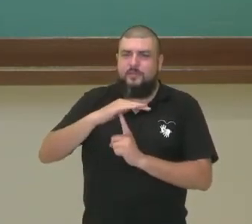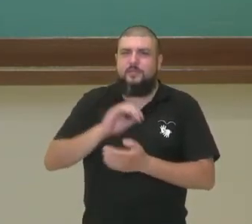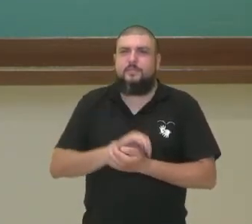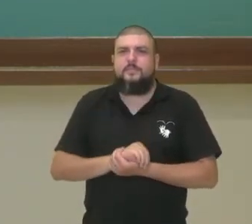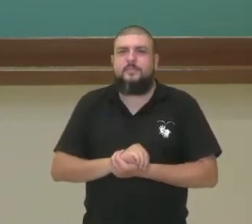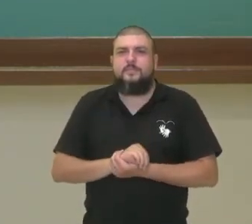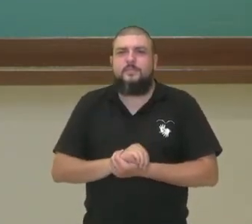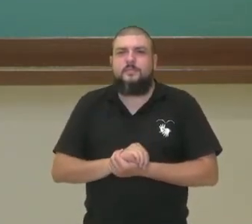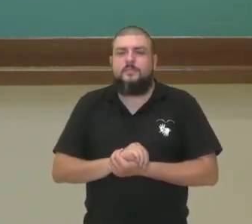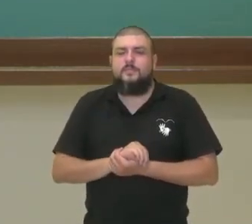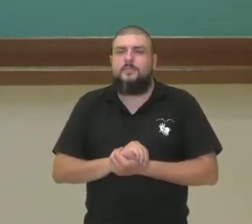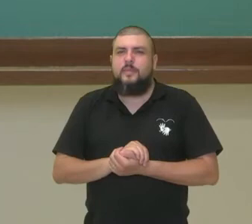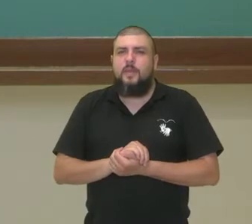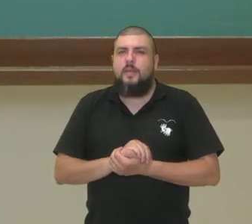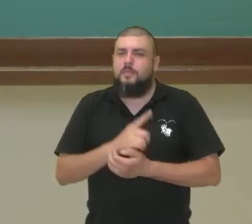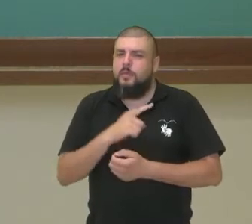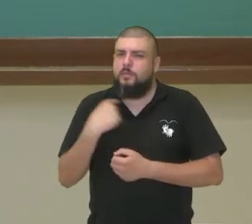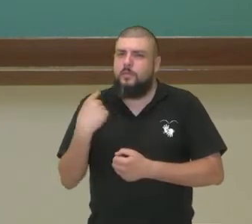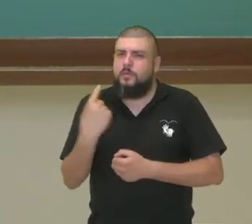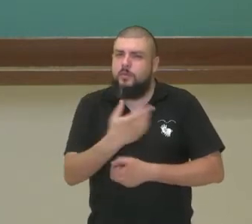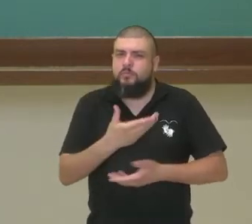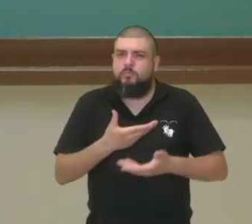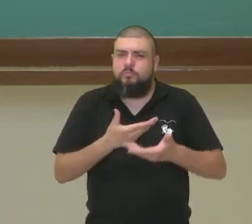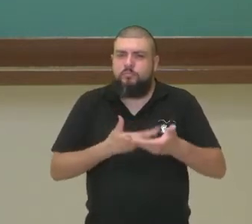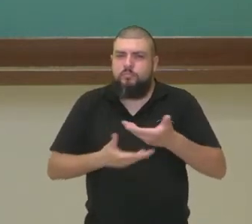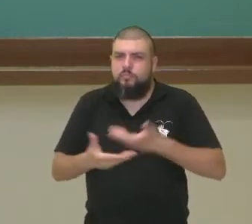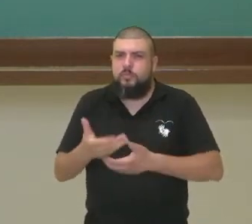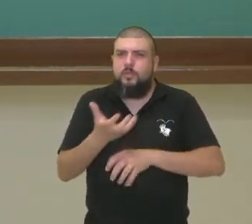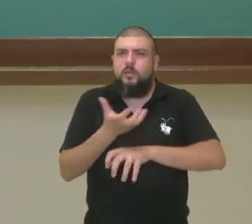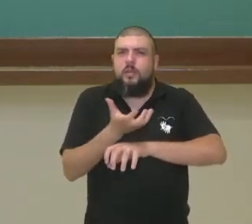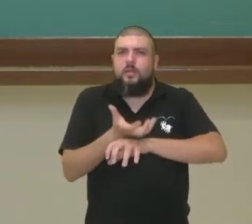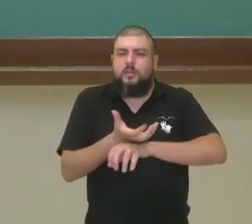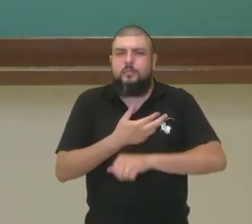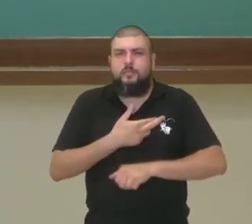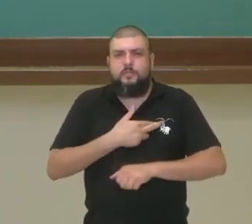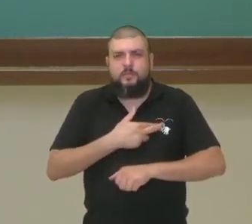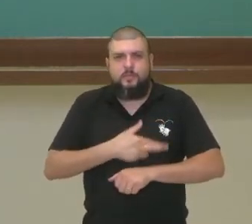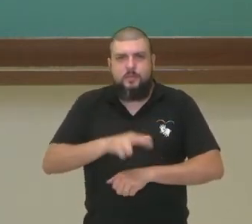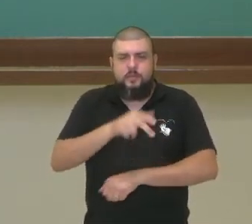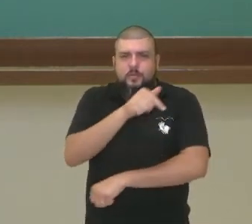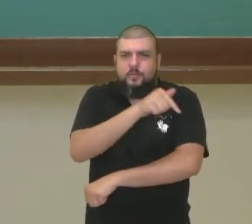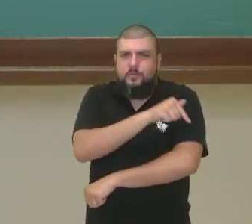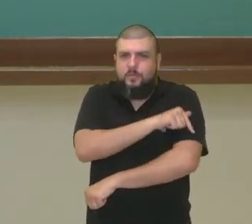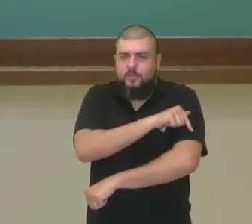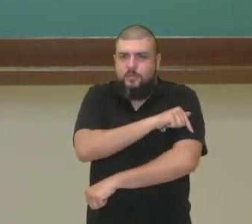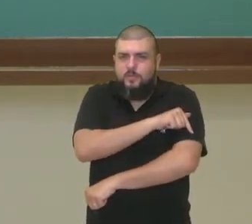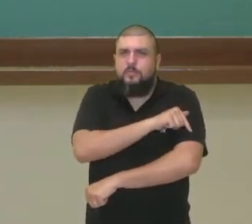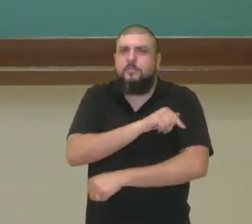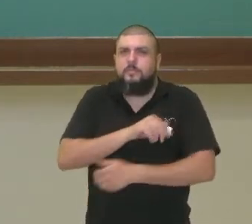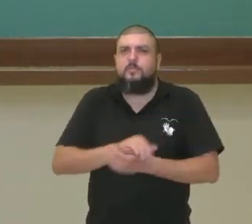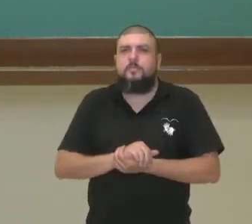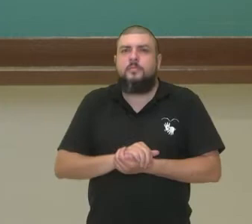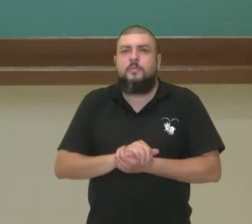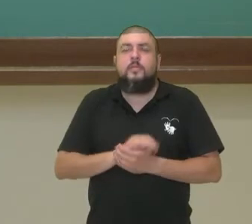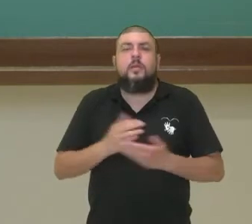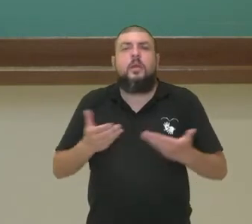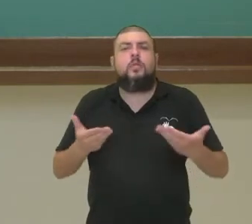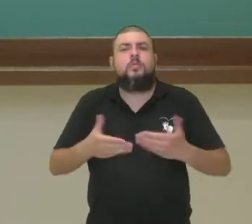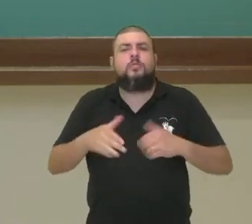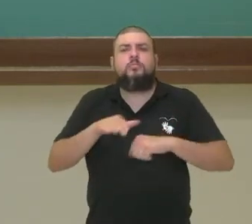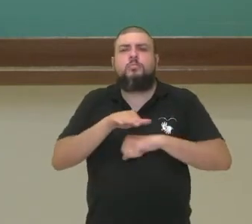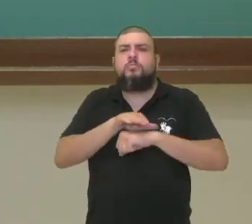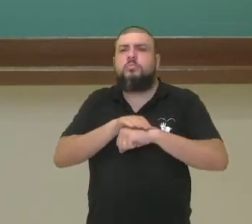sua, nossa aula Paraná Ensino Religioso, 7º ano, e nós vamos conversar sobre